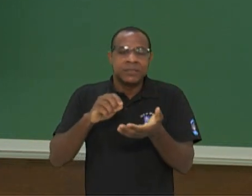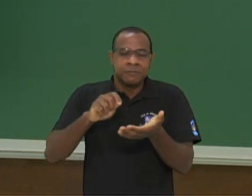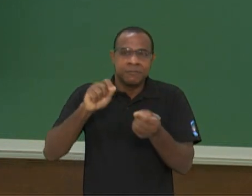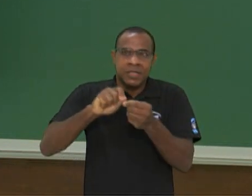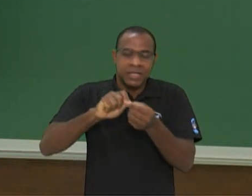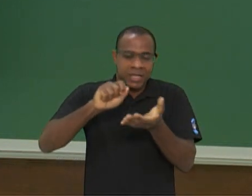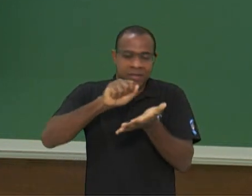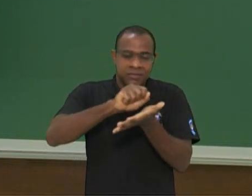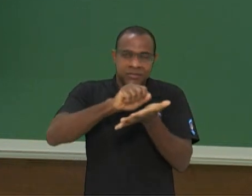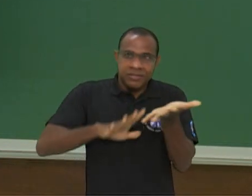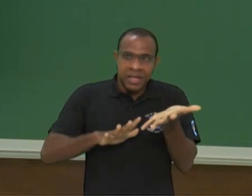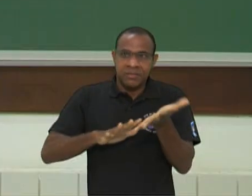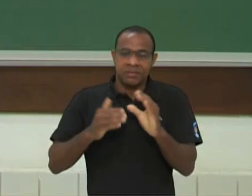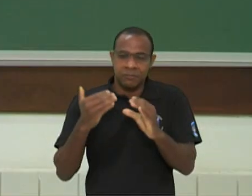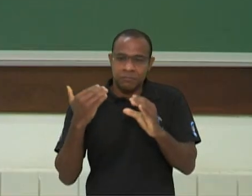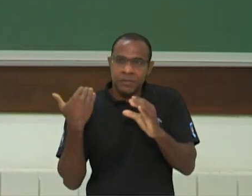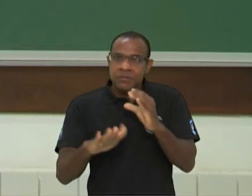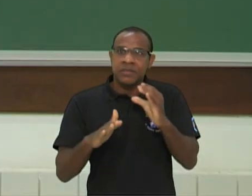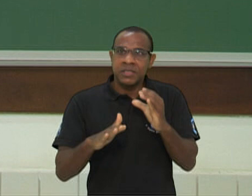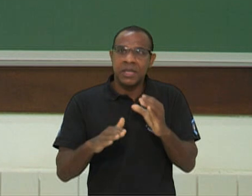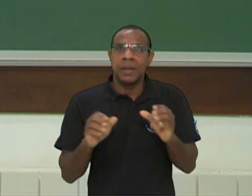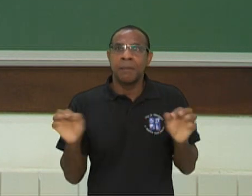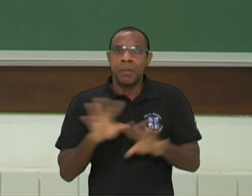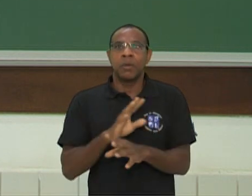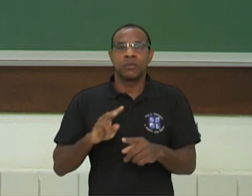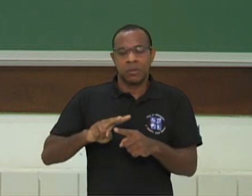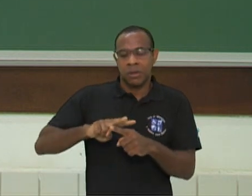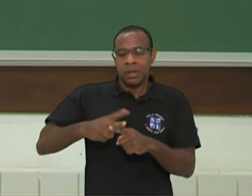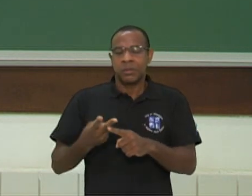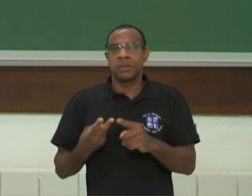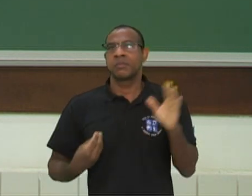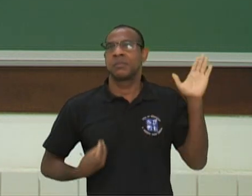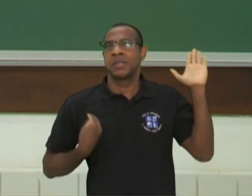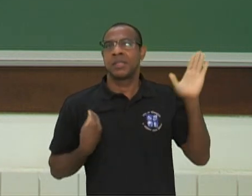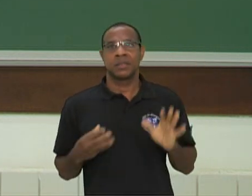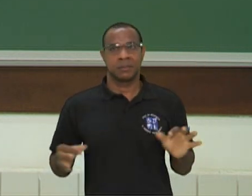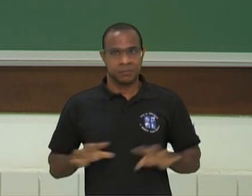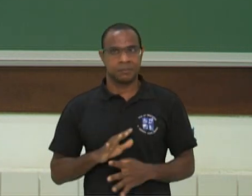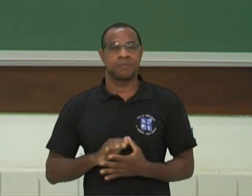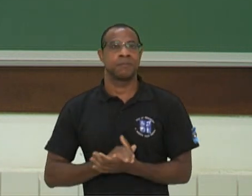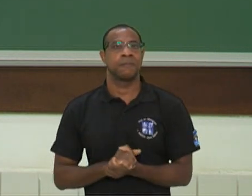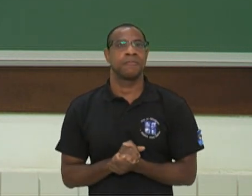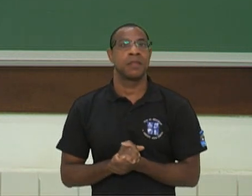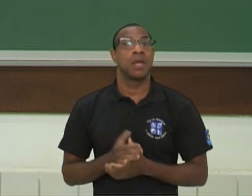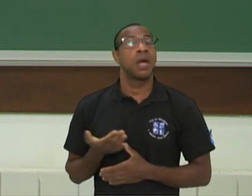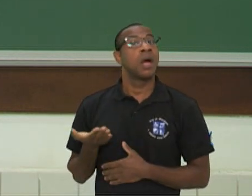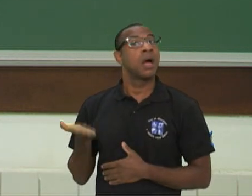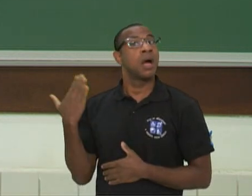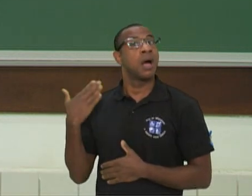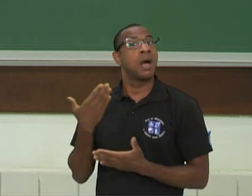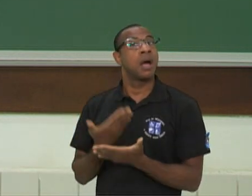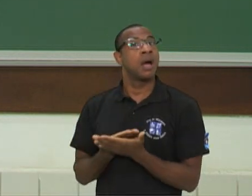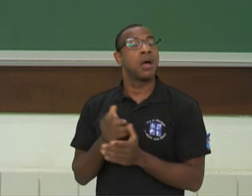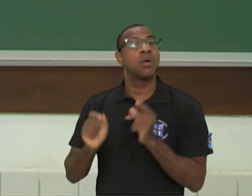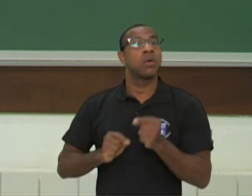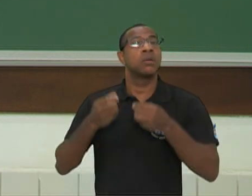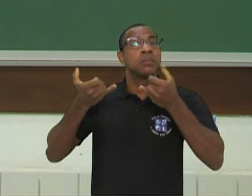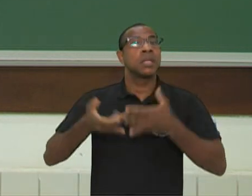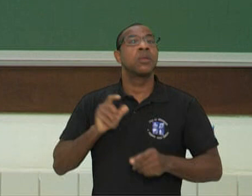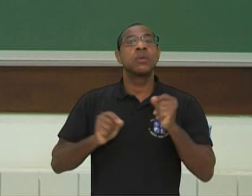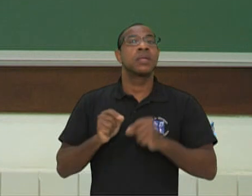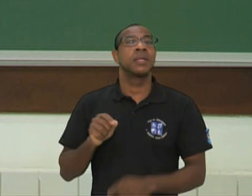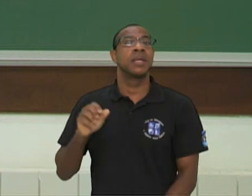está confirmada. Muito bem, na aula passada nós falamos sobre o slackline e faremos uma